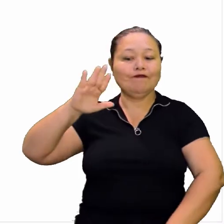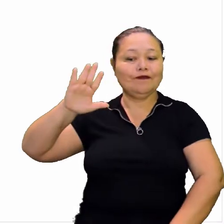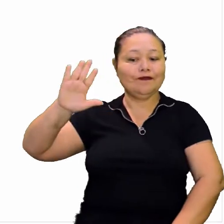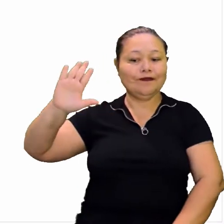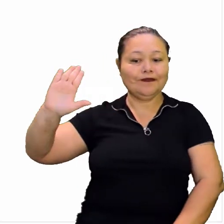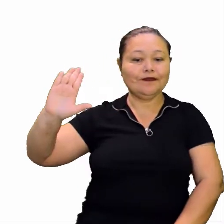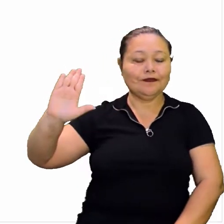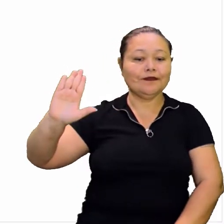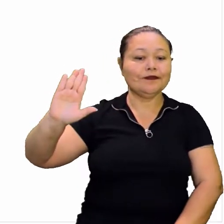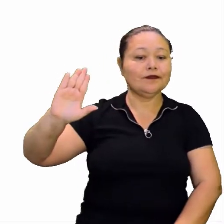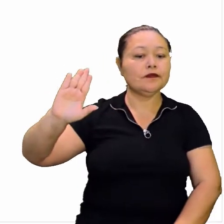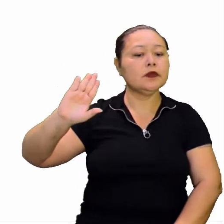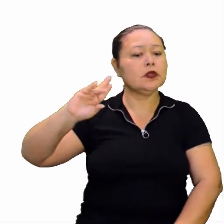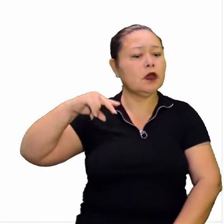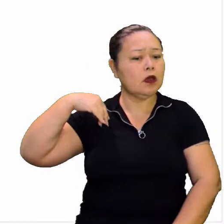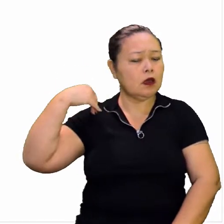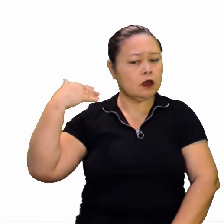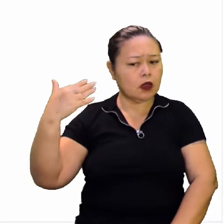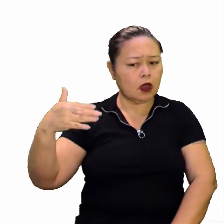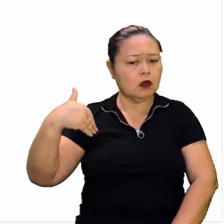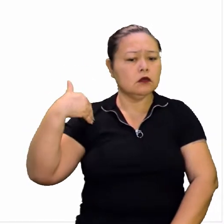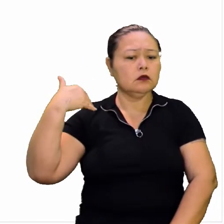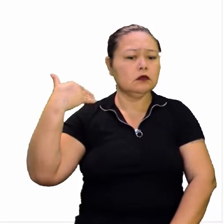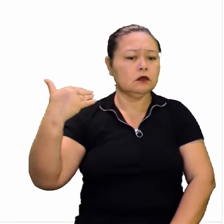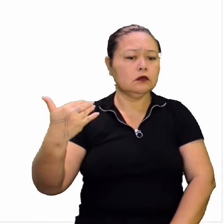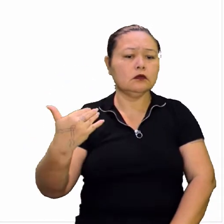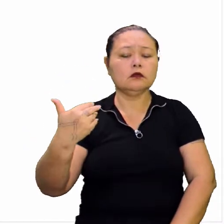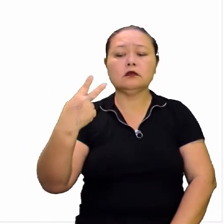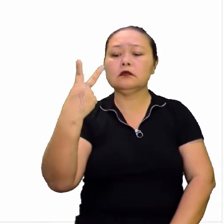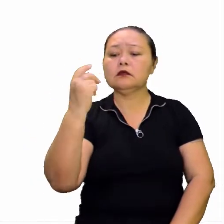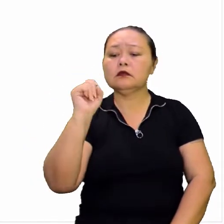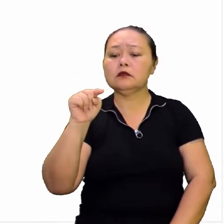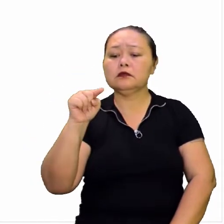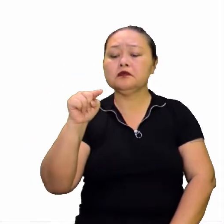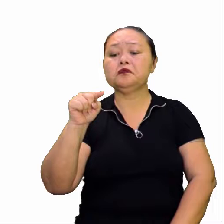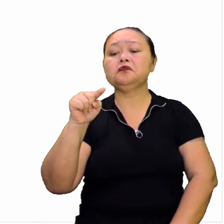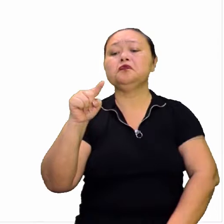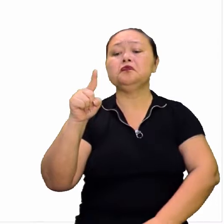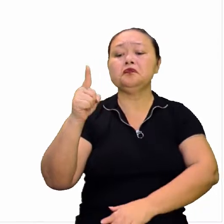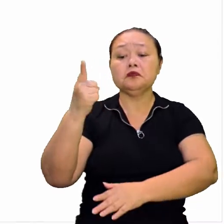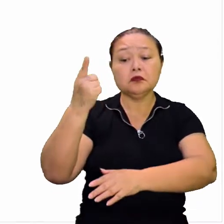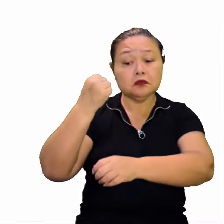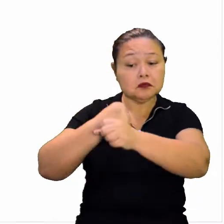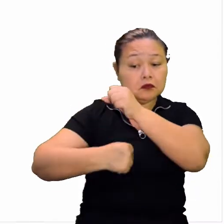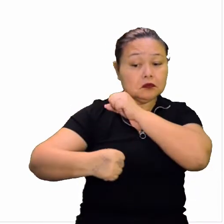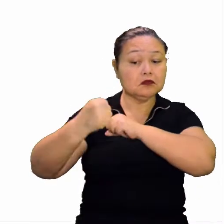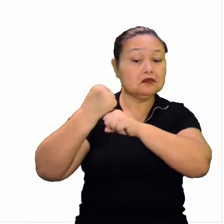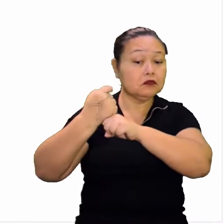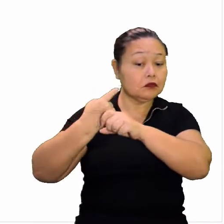E isso se passou, basicamente, há 2.000 anos atrás.